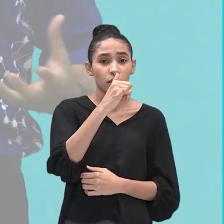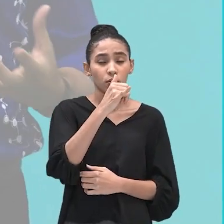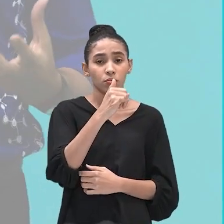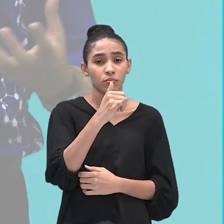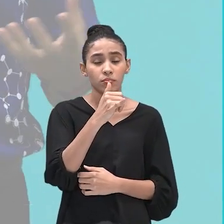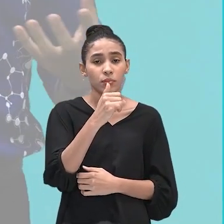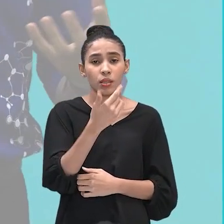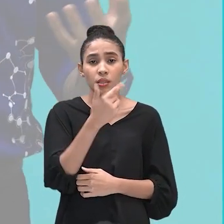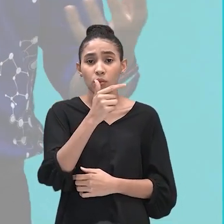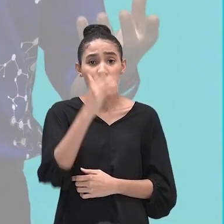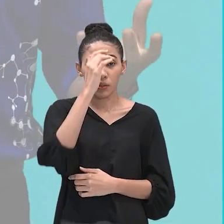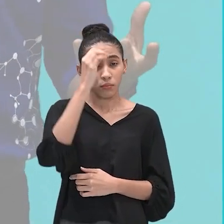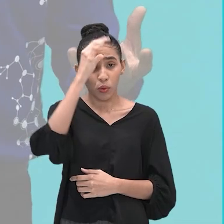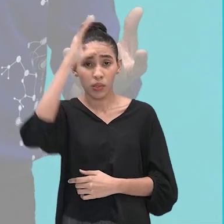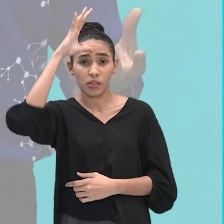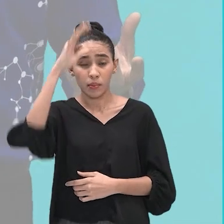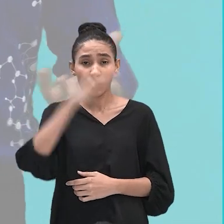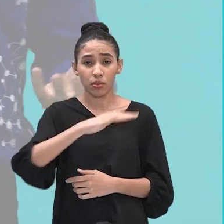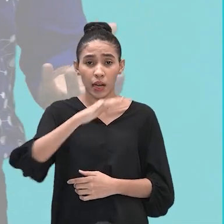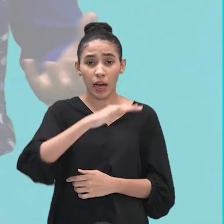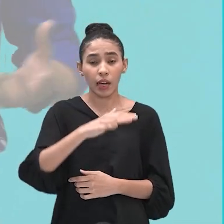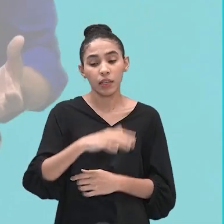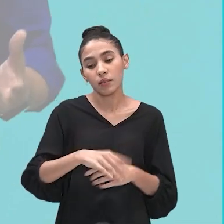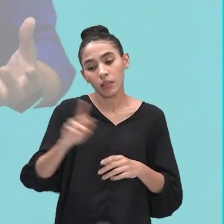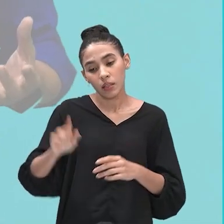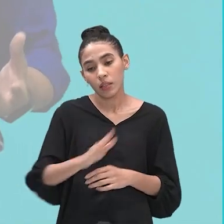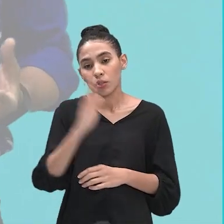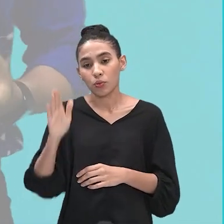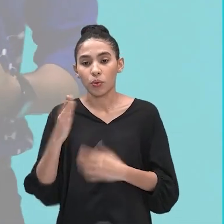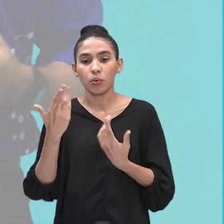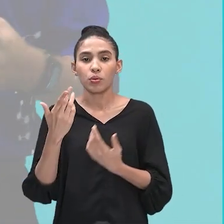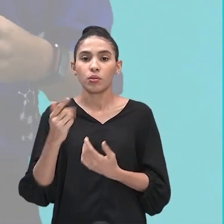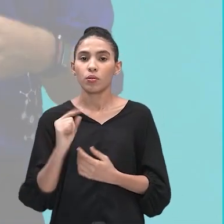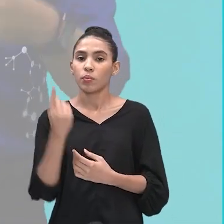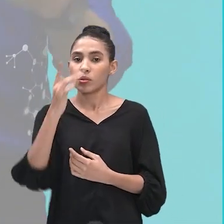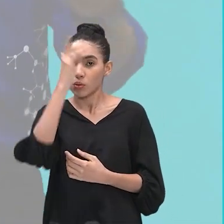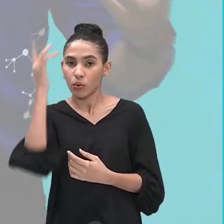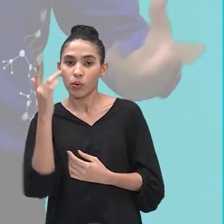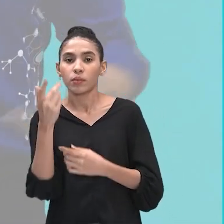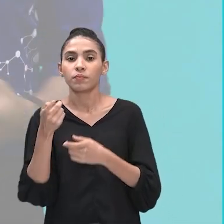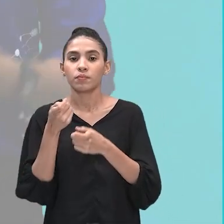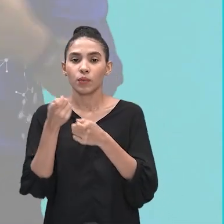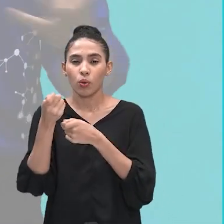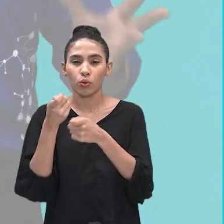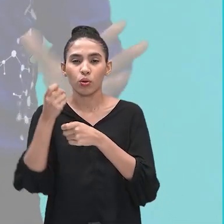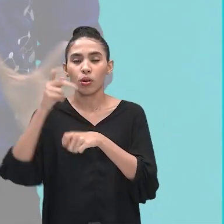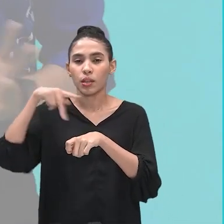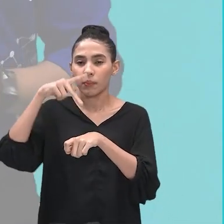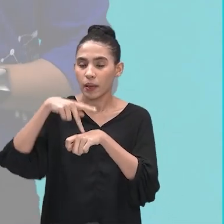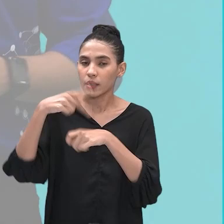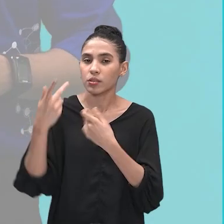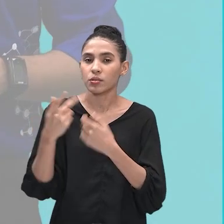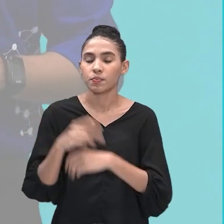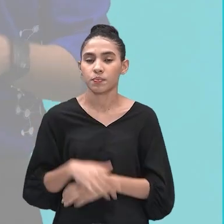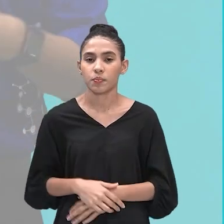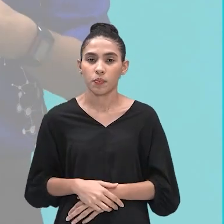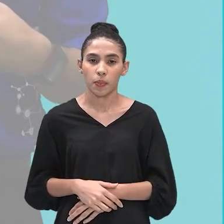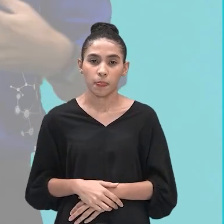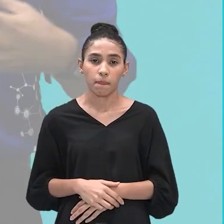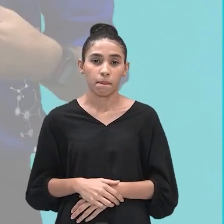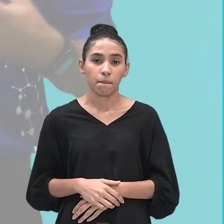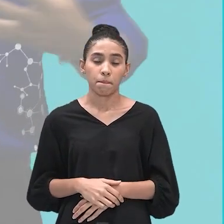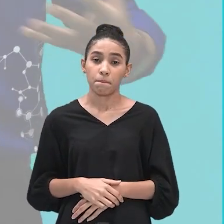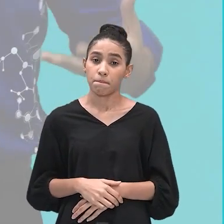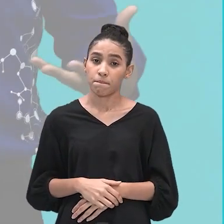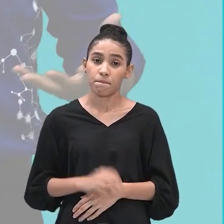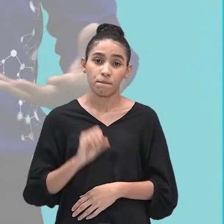pilotar um avião, né, com um governante, né, sei lá, que fosse governar o Brasil, fosse governar qualquer coisa. Ou até